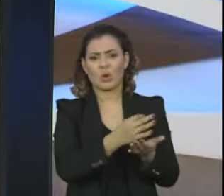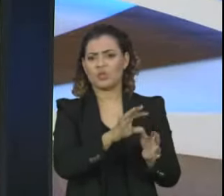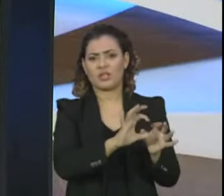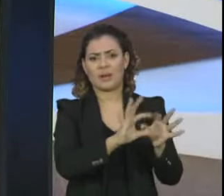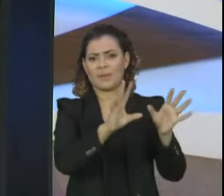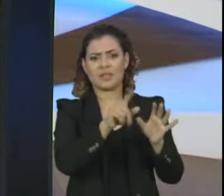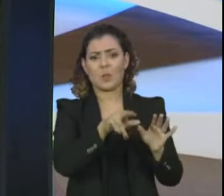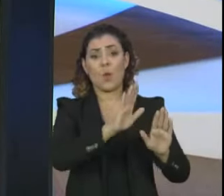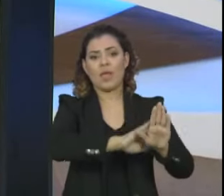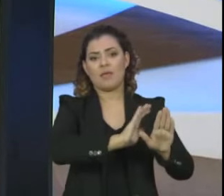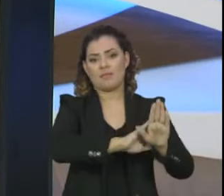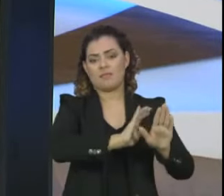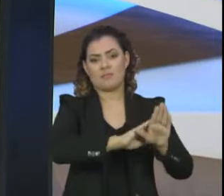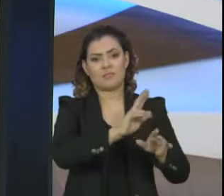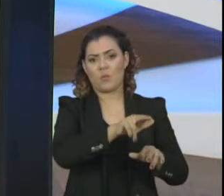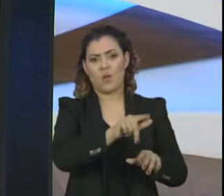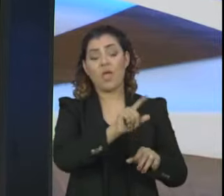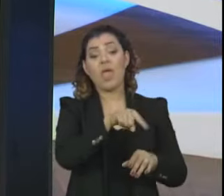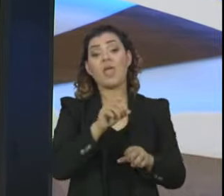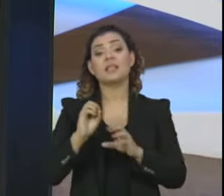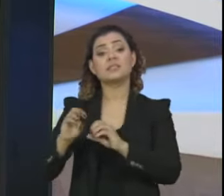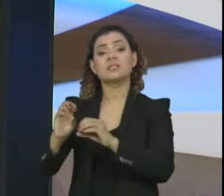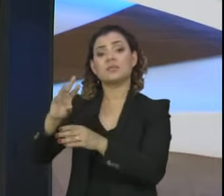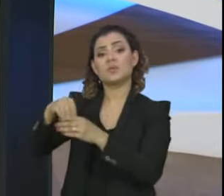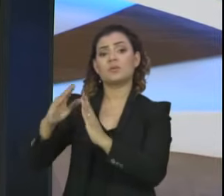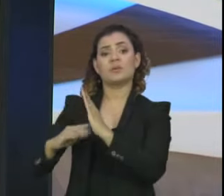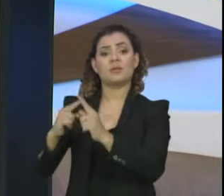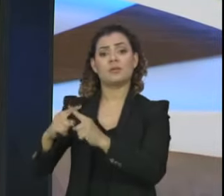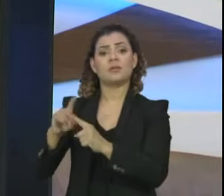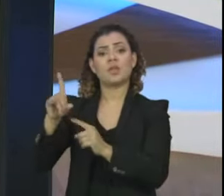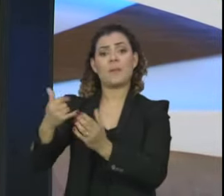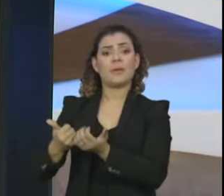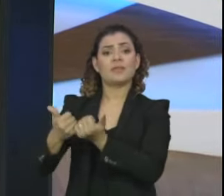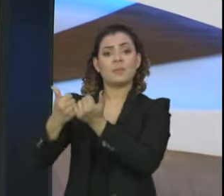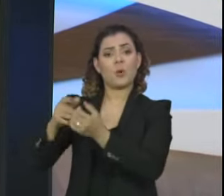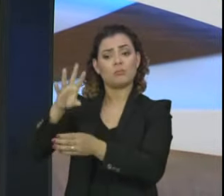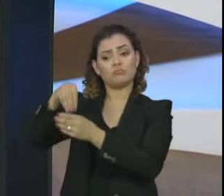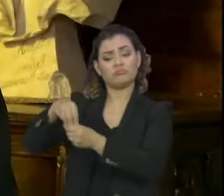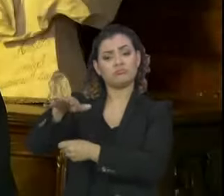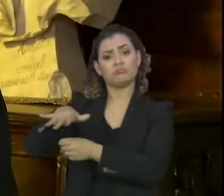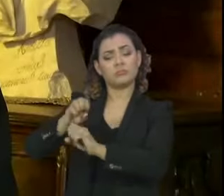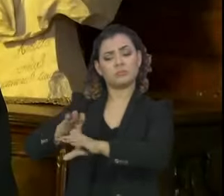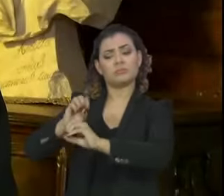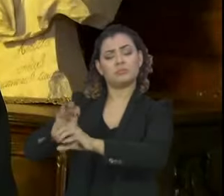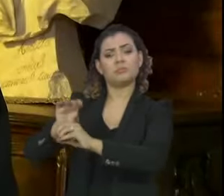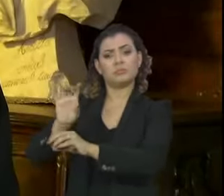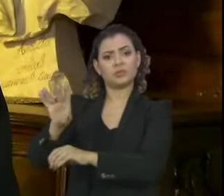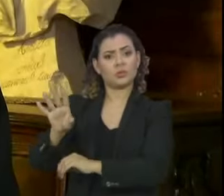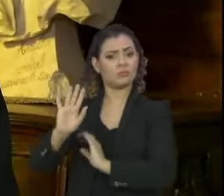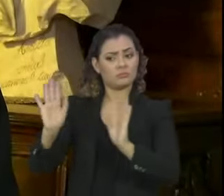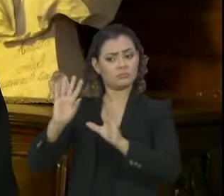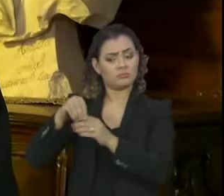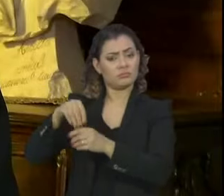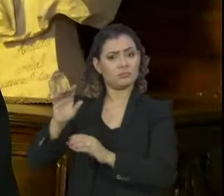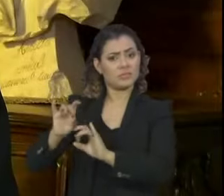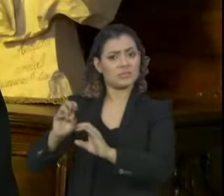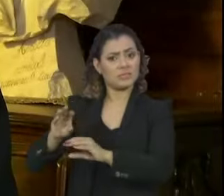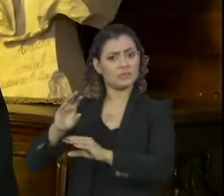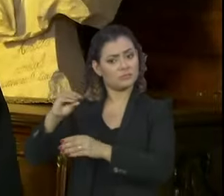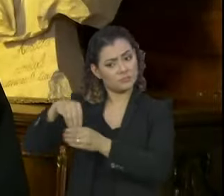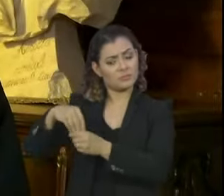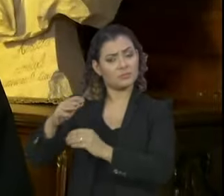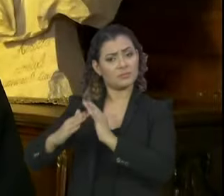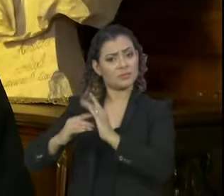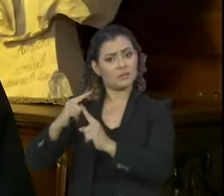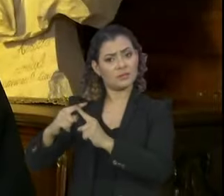da libertação mas é ensino social da igreja faz parte do patrimônio constante secular do ensino